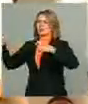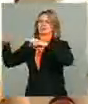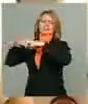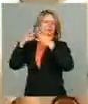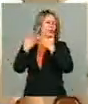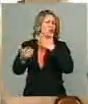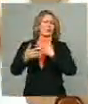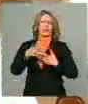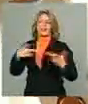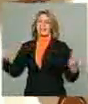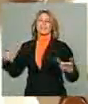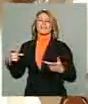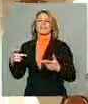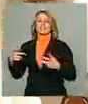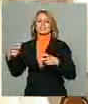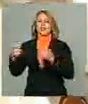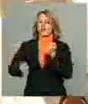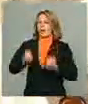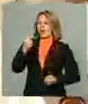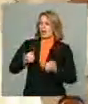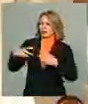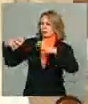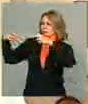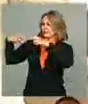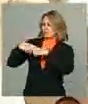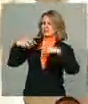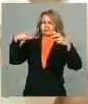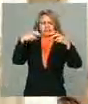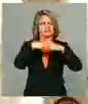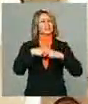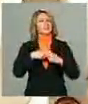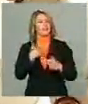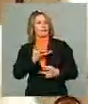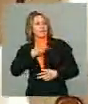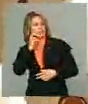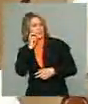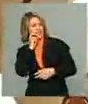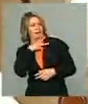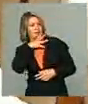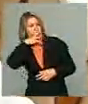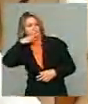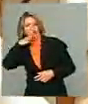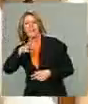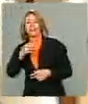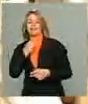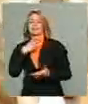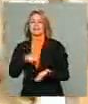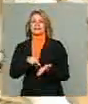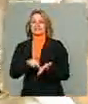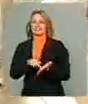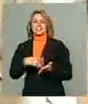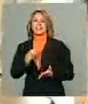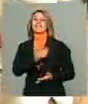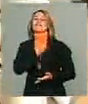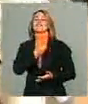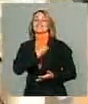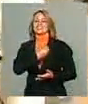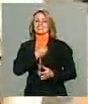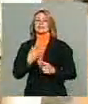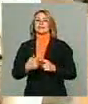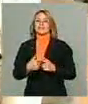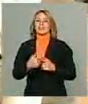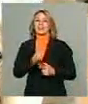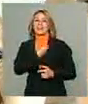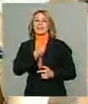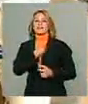distrai o carro me distrai batida de carro me distrai eu vou olhar é vida a vida a